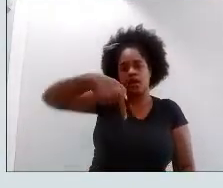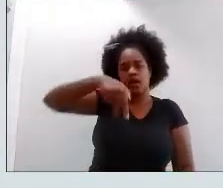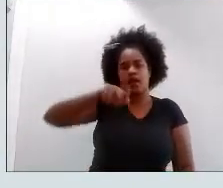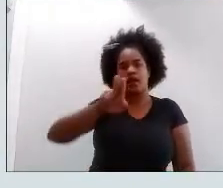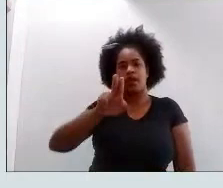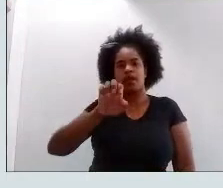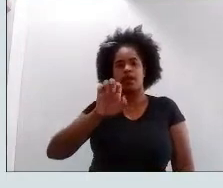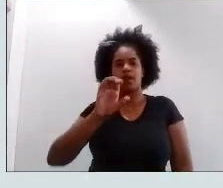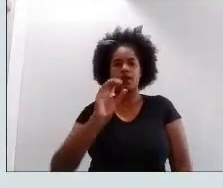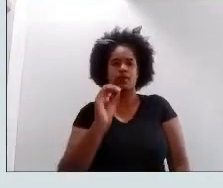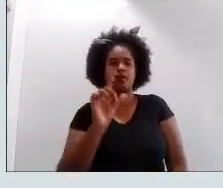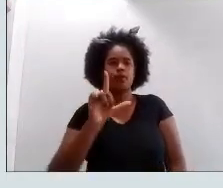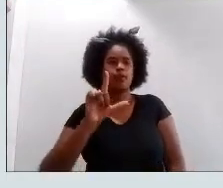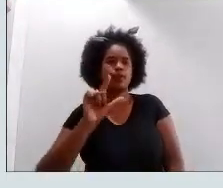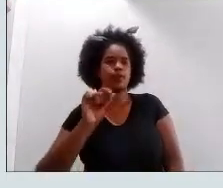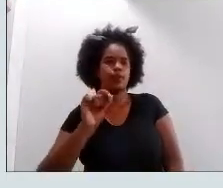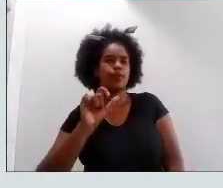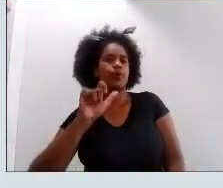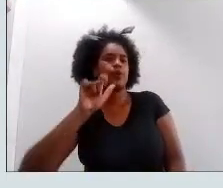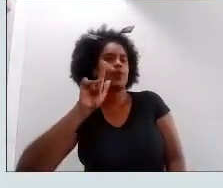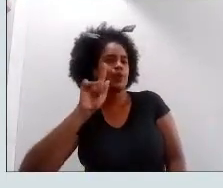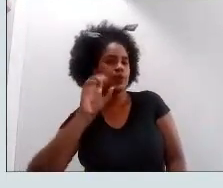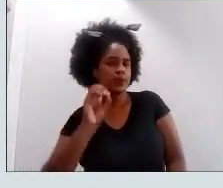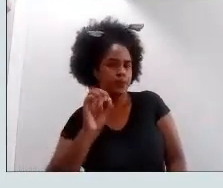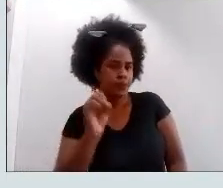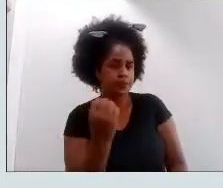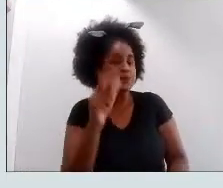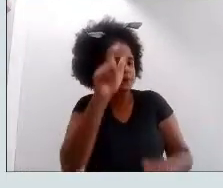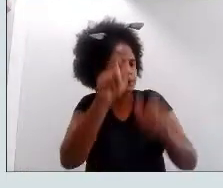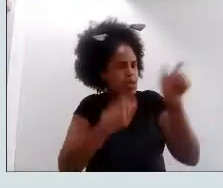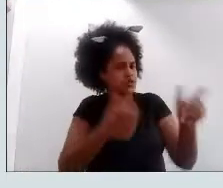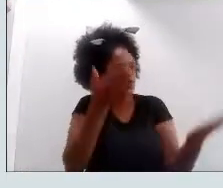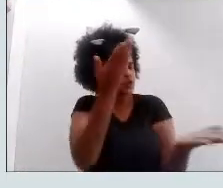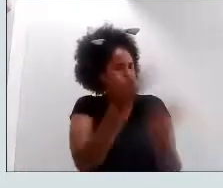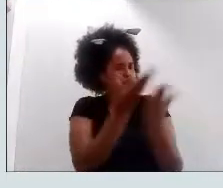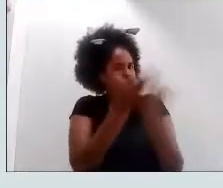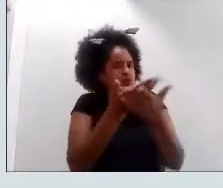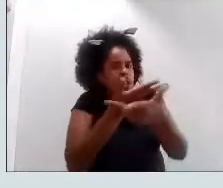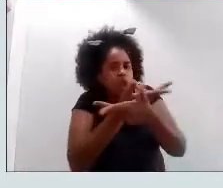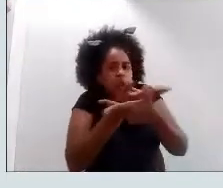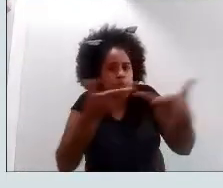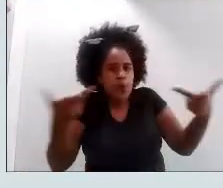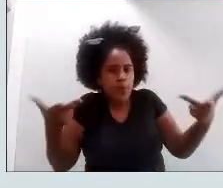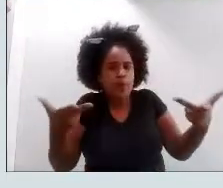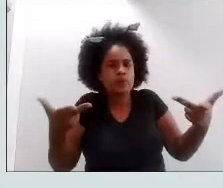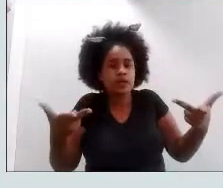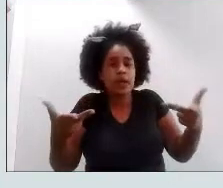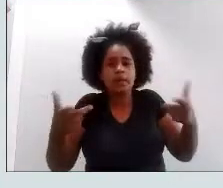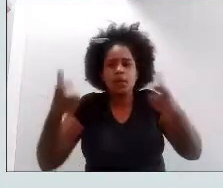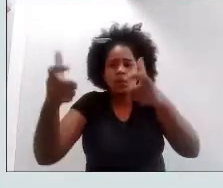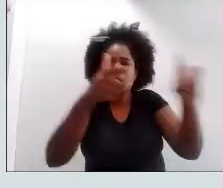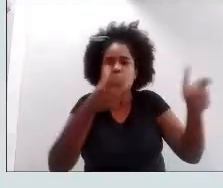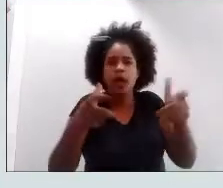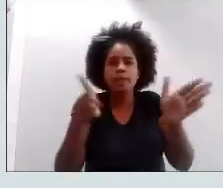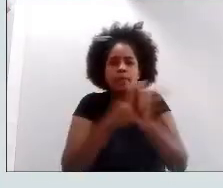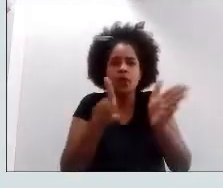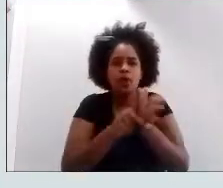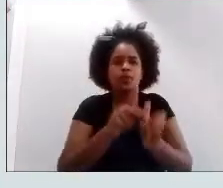encontrados nos diversos sítios arqueológicos que estão presentes aqui no Brasil e em toda a América. A